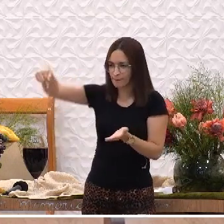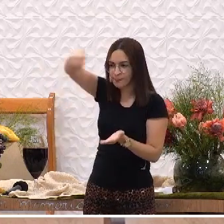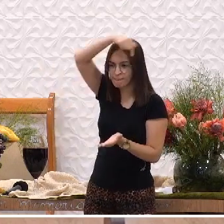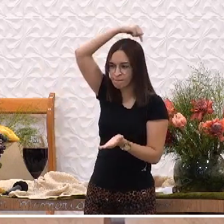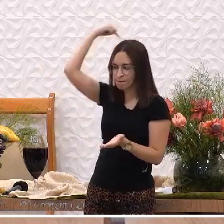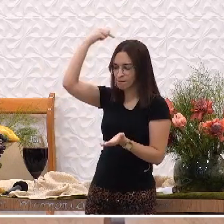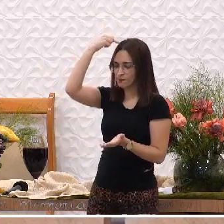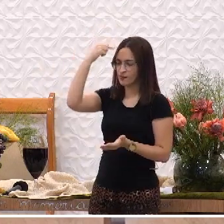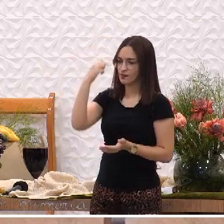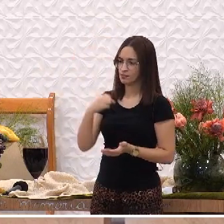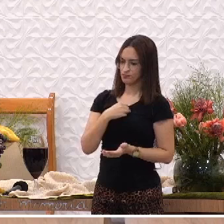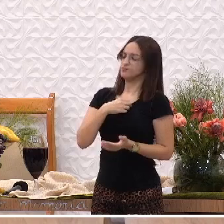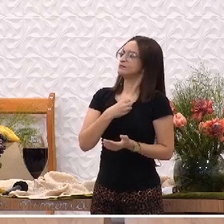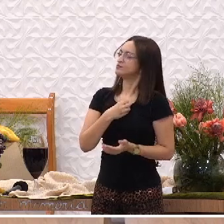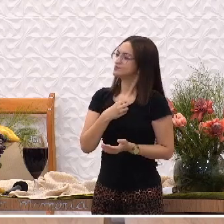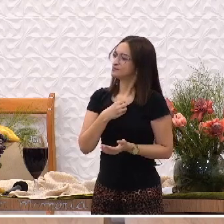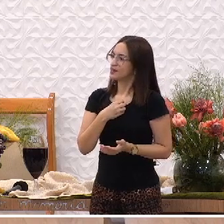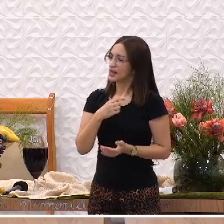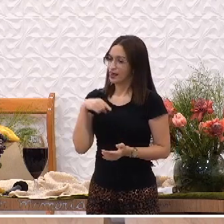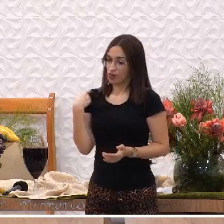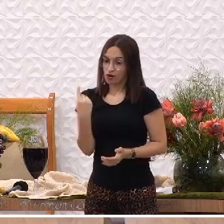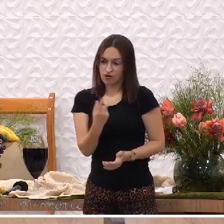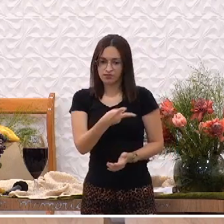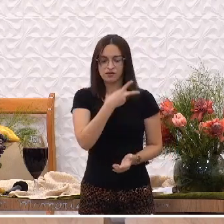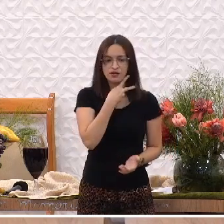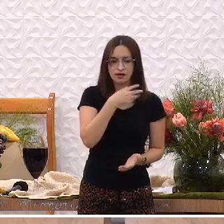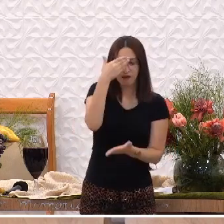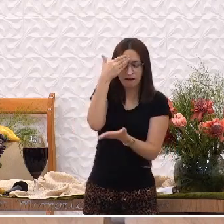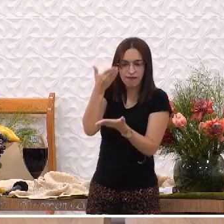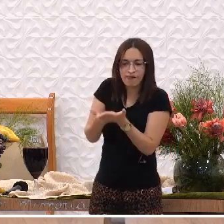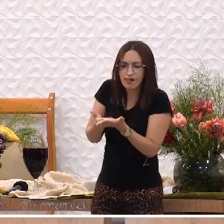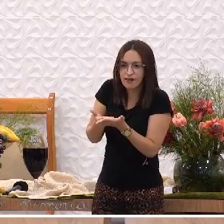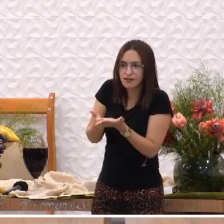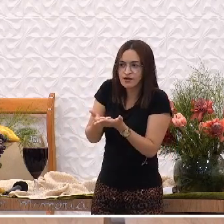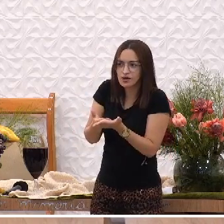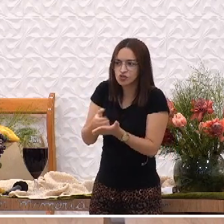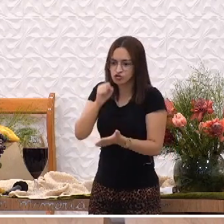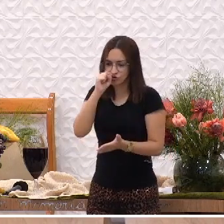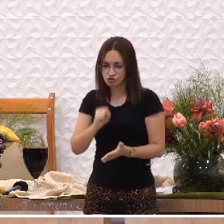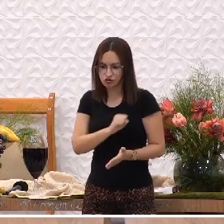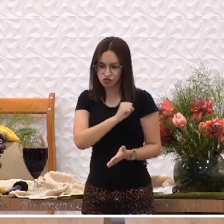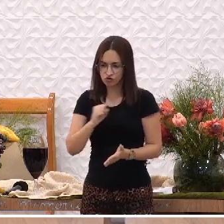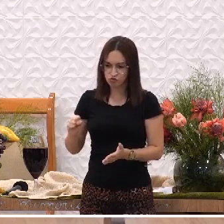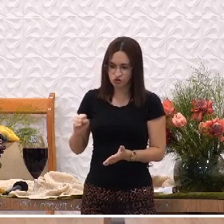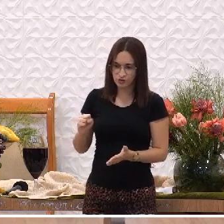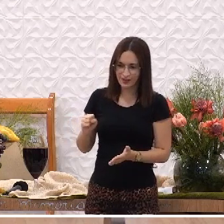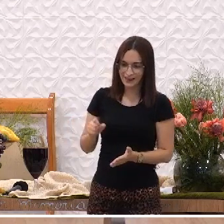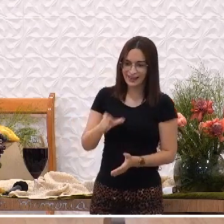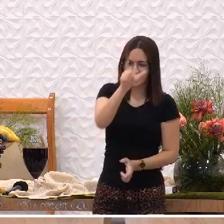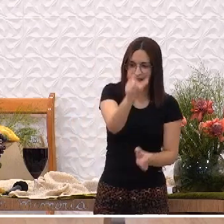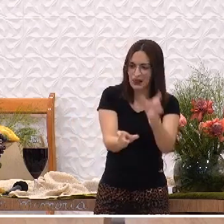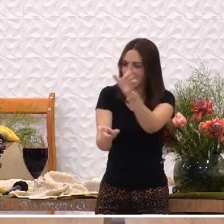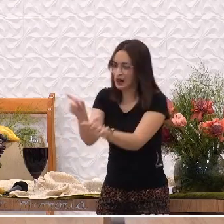Para nós presbiterianos, os sacramentos eles não são apenas símbolos. Eles são mais do que símbolos, eles são sinais